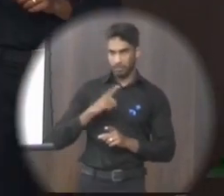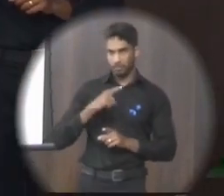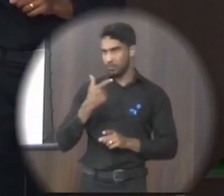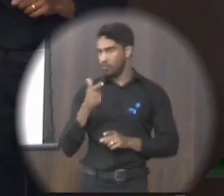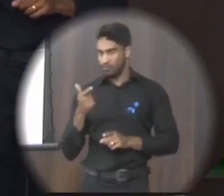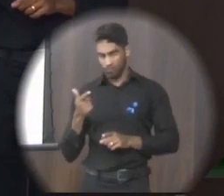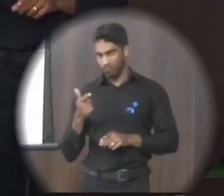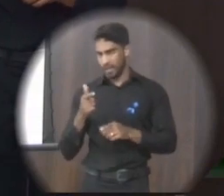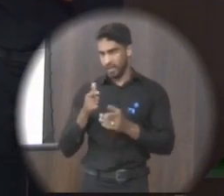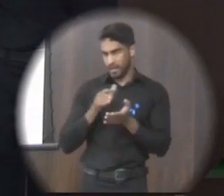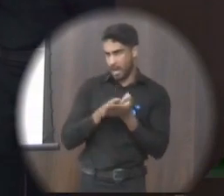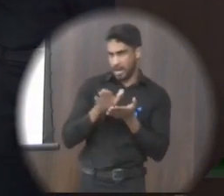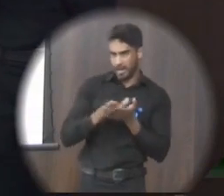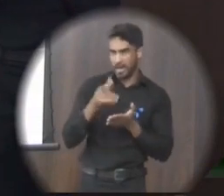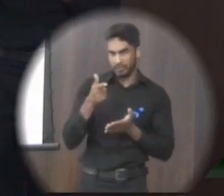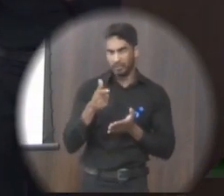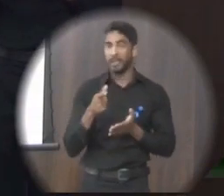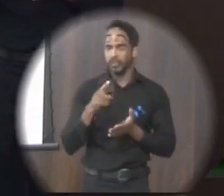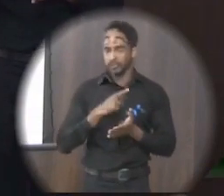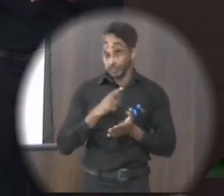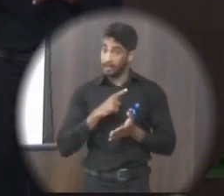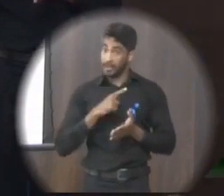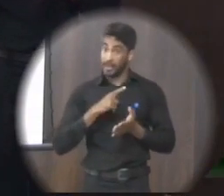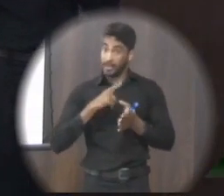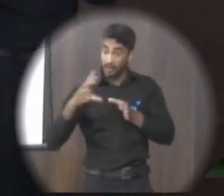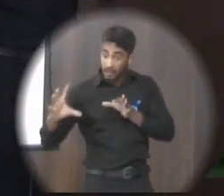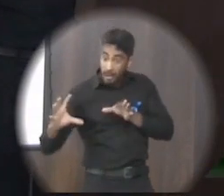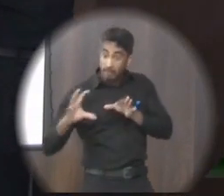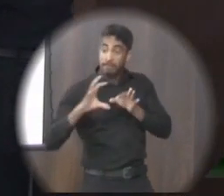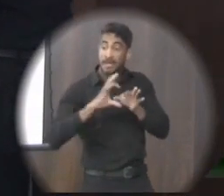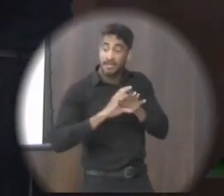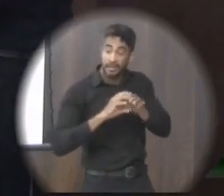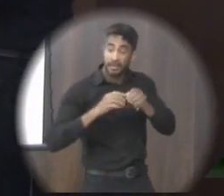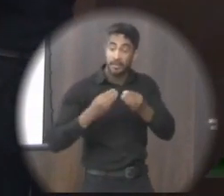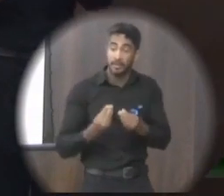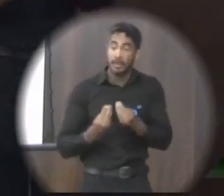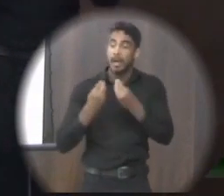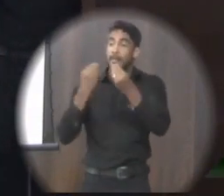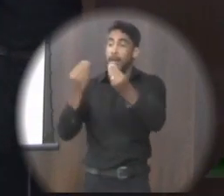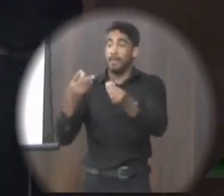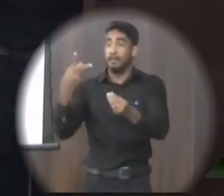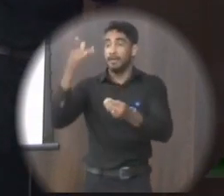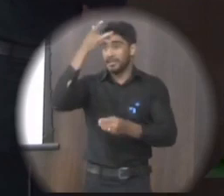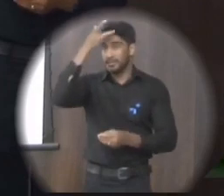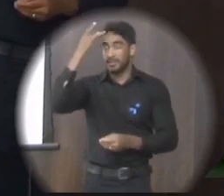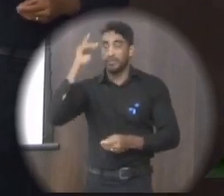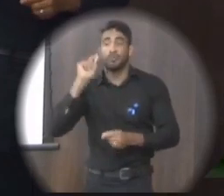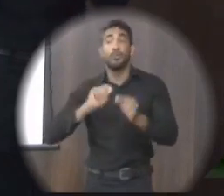a ideia de formar parcerias para fornecer para as pessoas lanche,